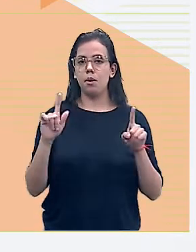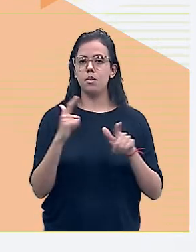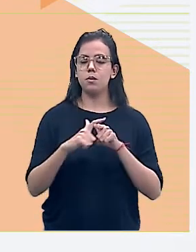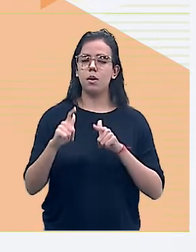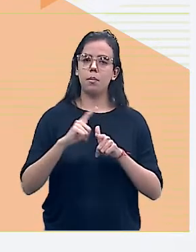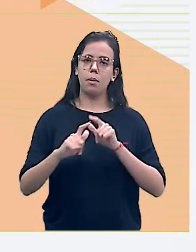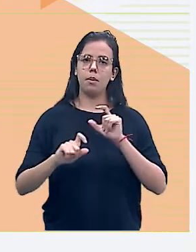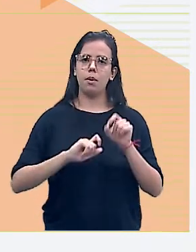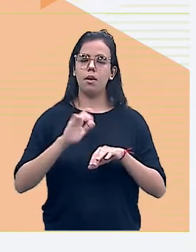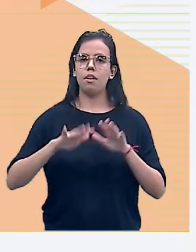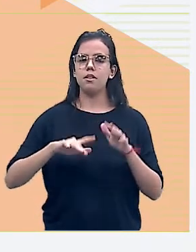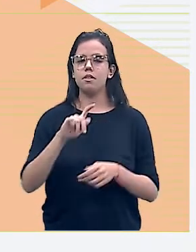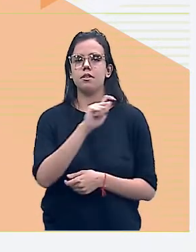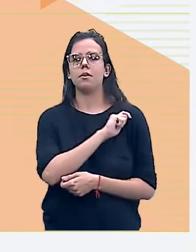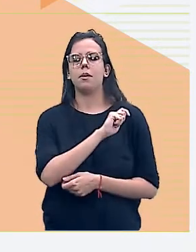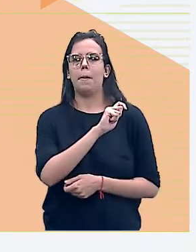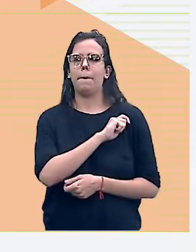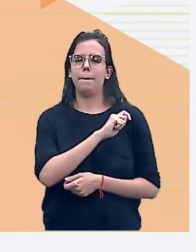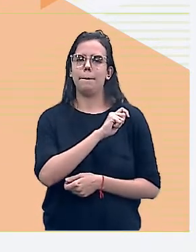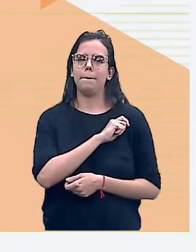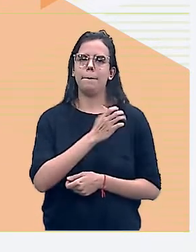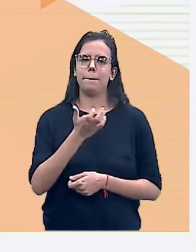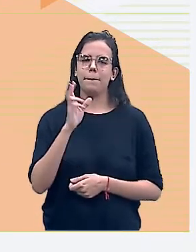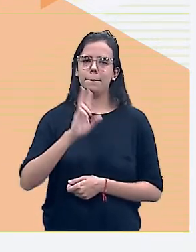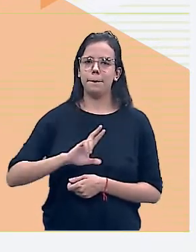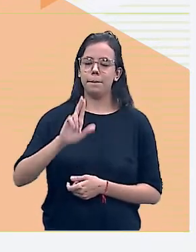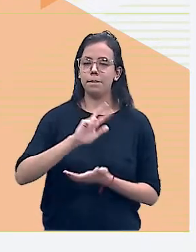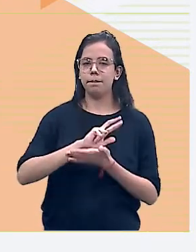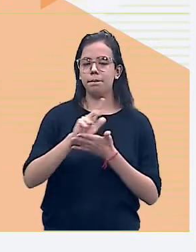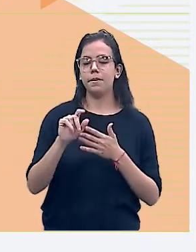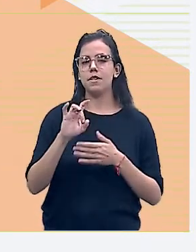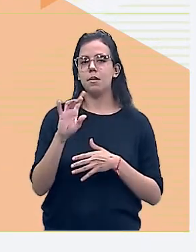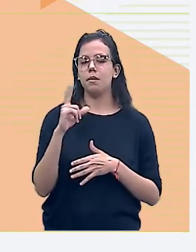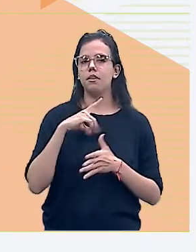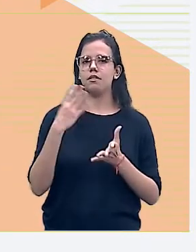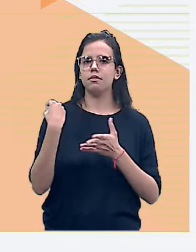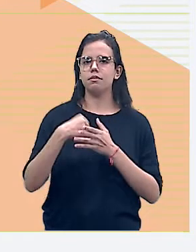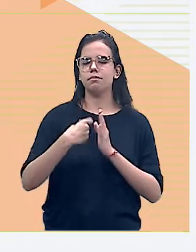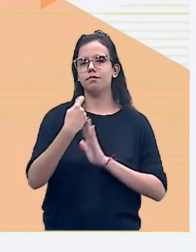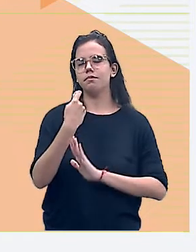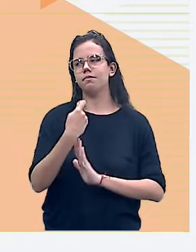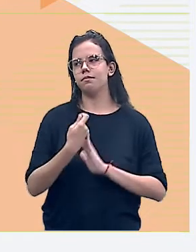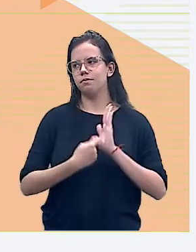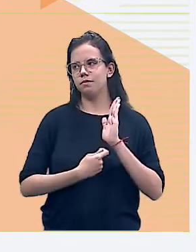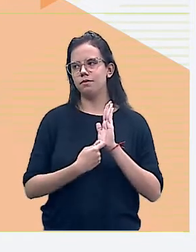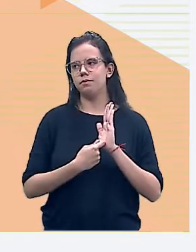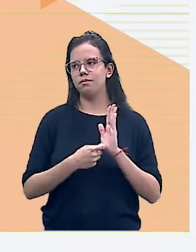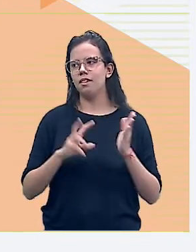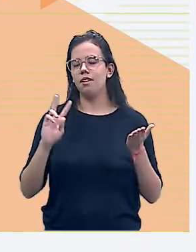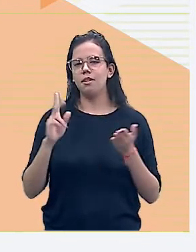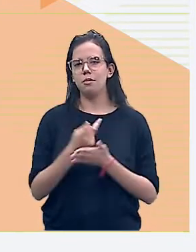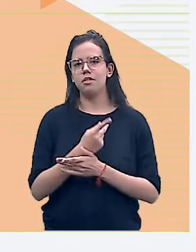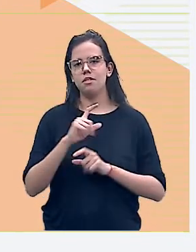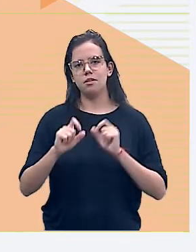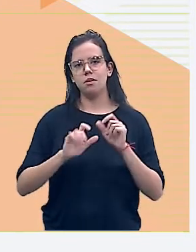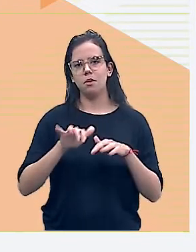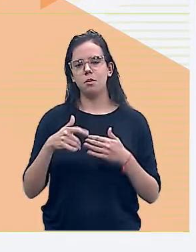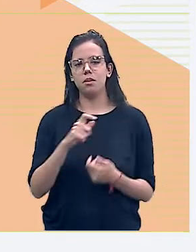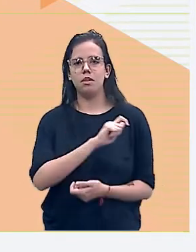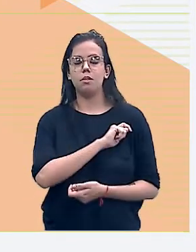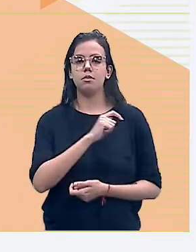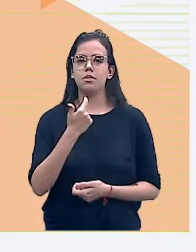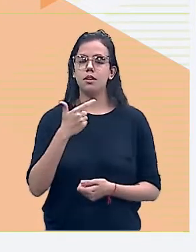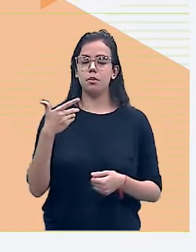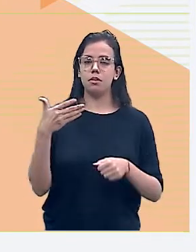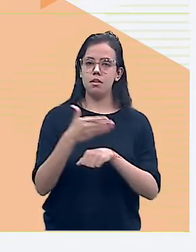o aluno ele quer colocar um repertório Só para constar na redação isso acontece quando o aluno não tem